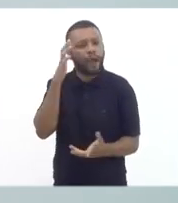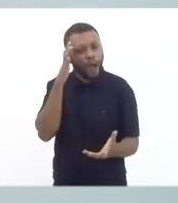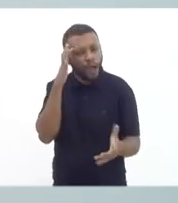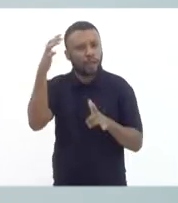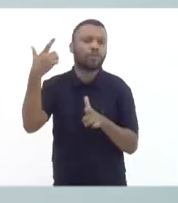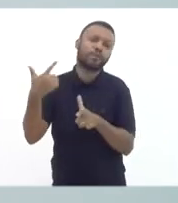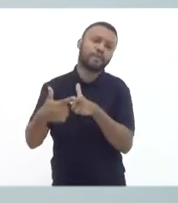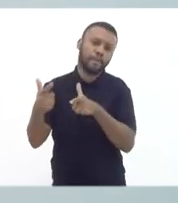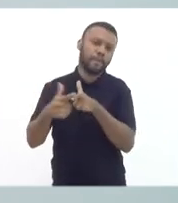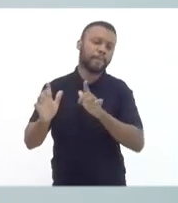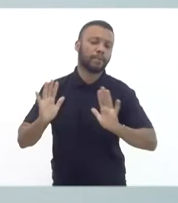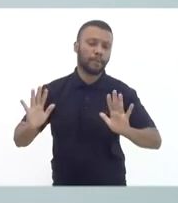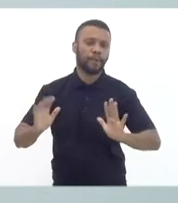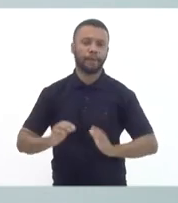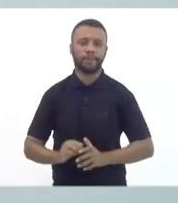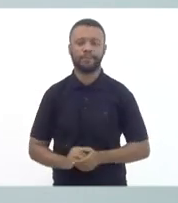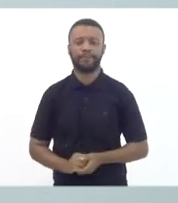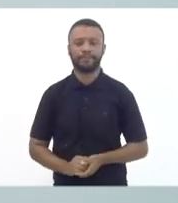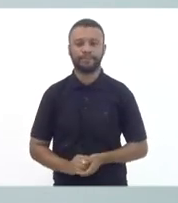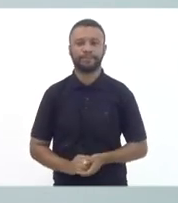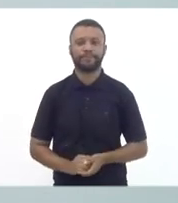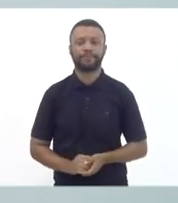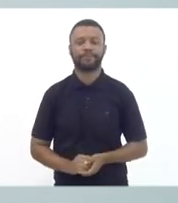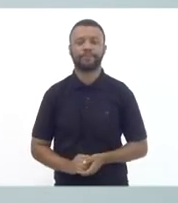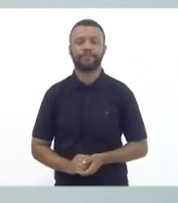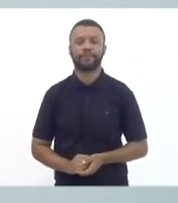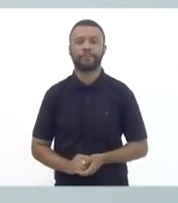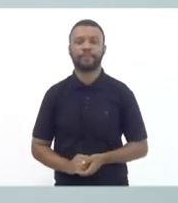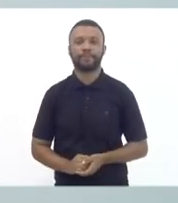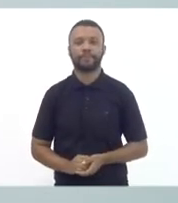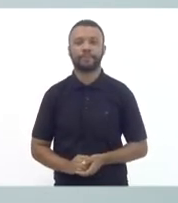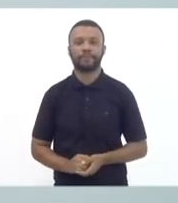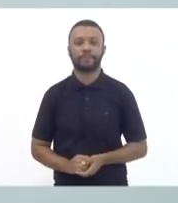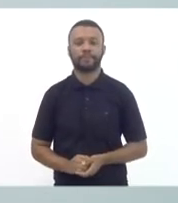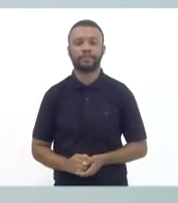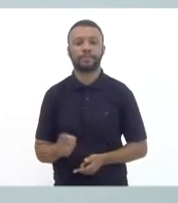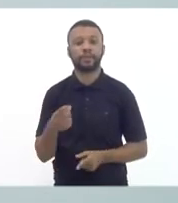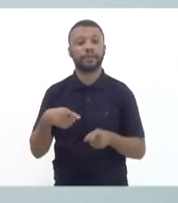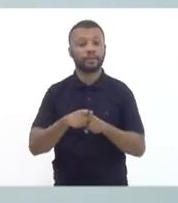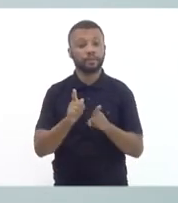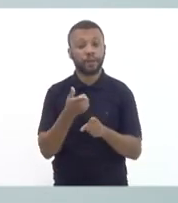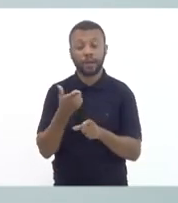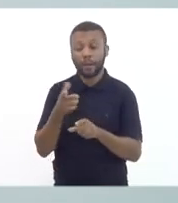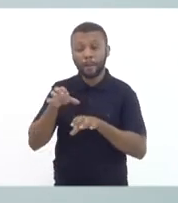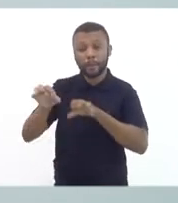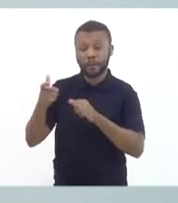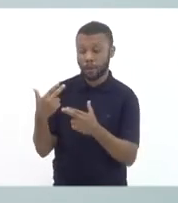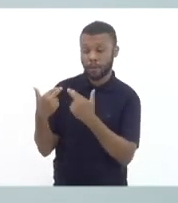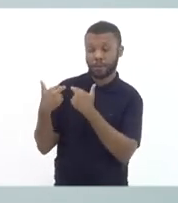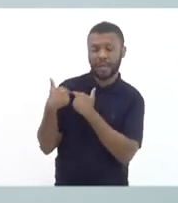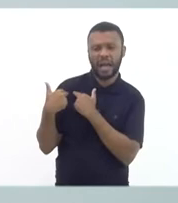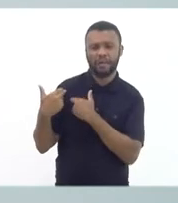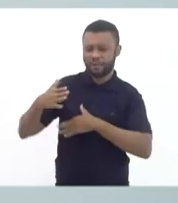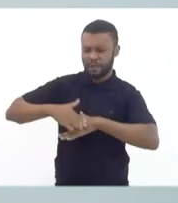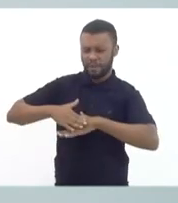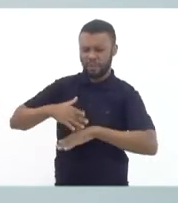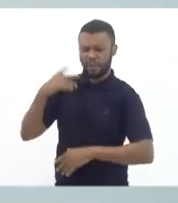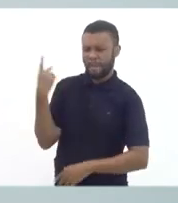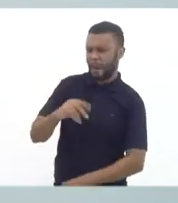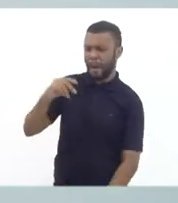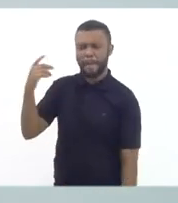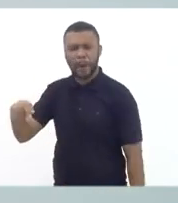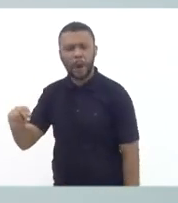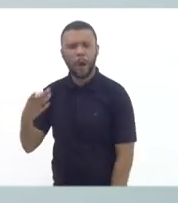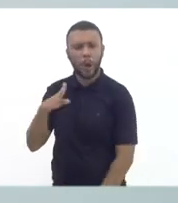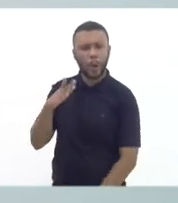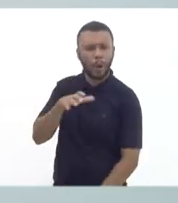consiga atingir aquela denúncia e culpar os agressores, enfim. Eu acho que é muito